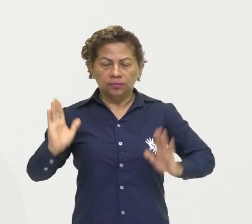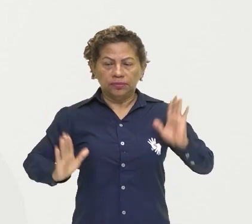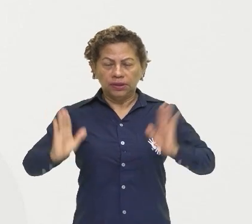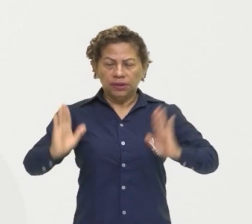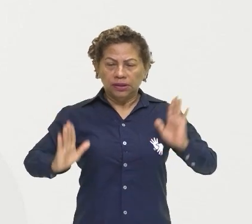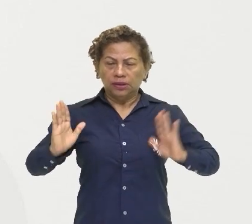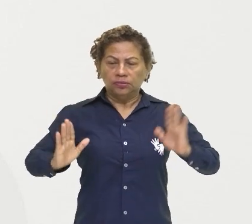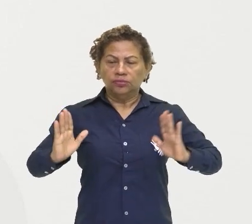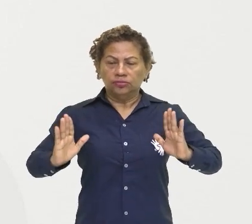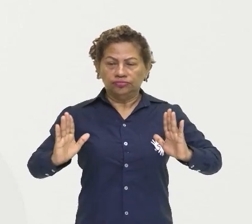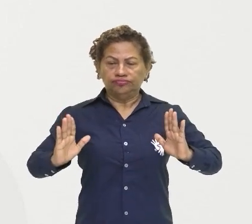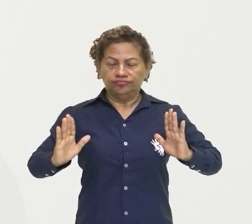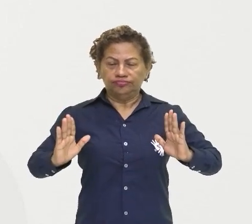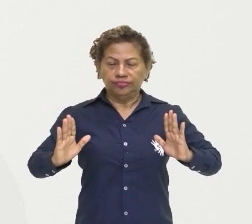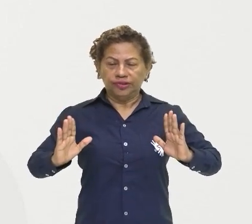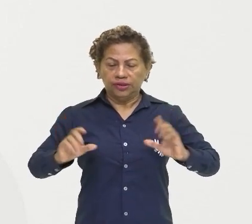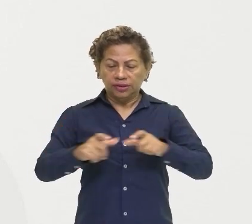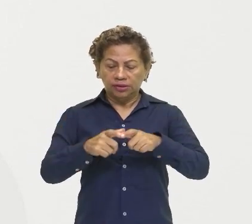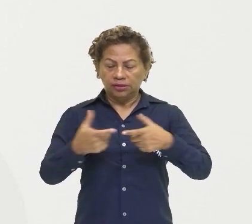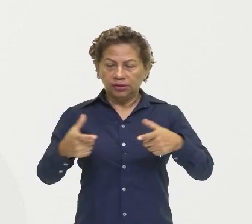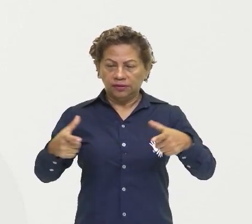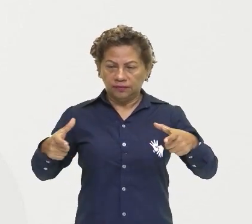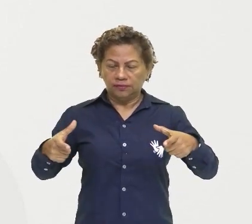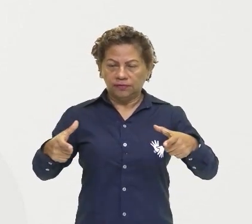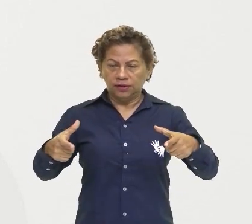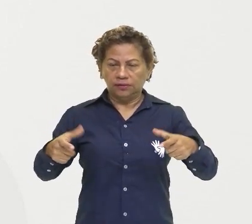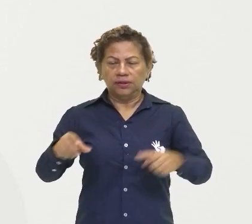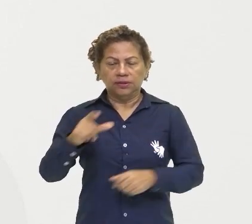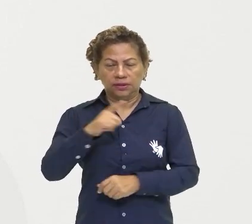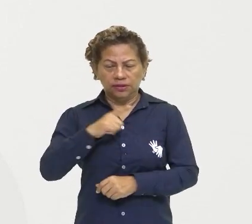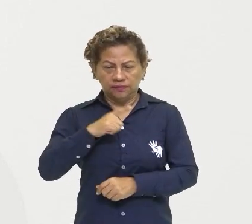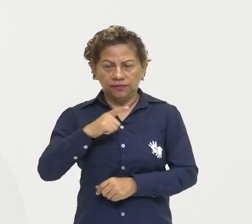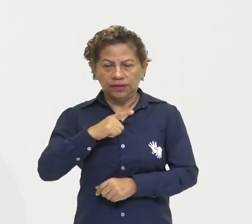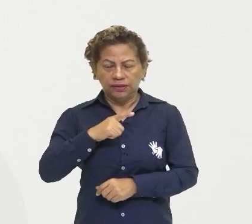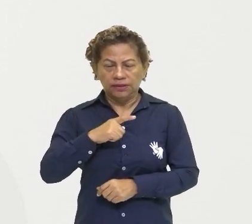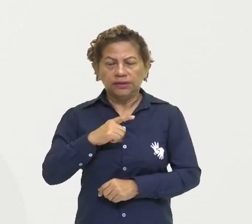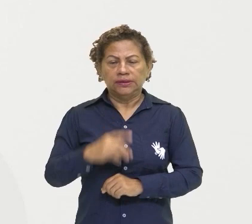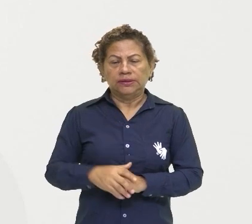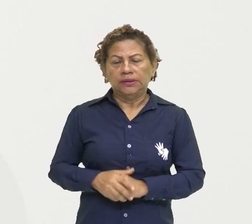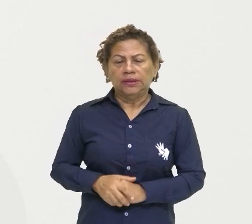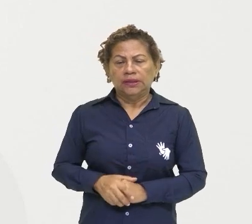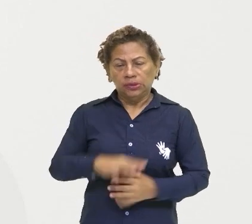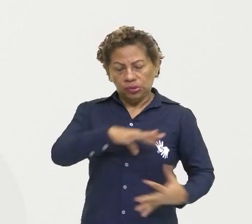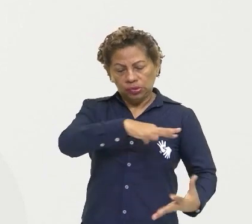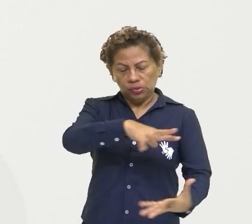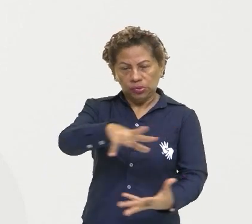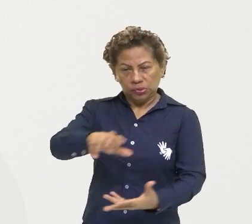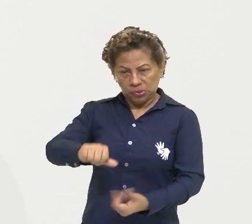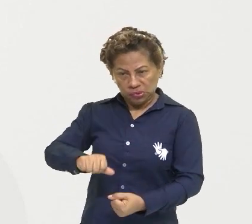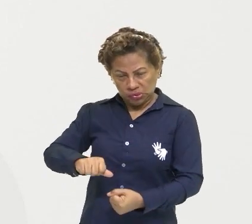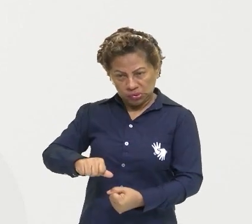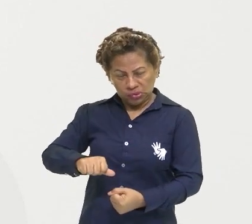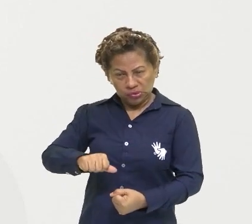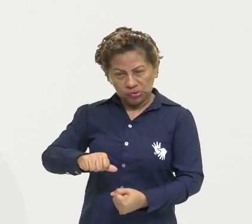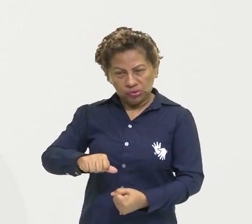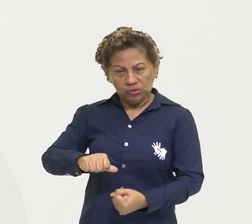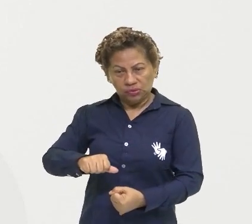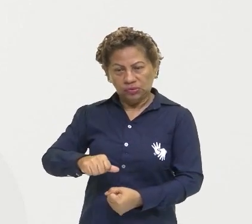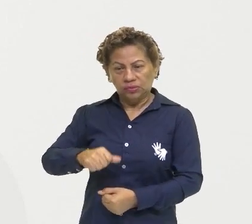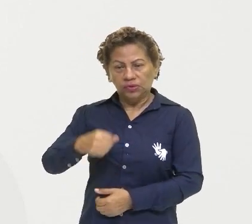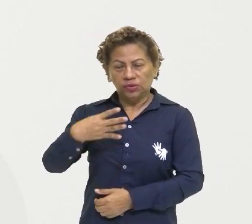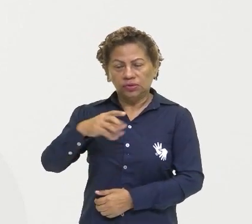mais cresceu em um período de maior estabilidade, a gente vai ter uma média de crescimento populacional de 4,4%, tá